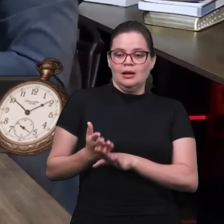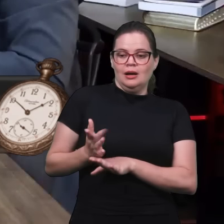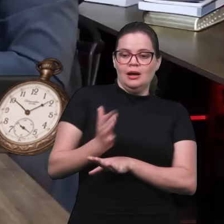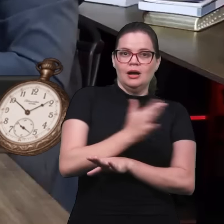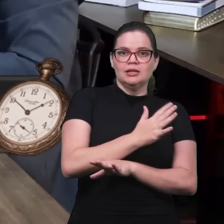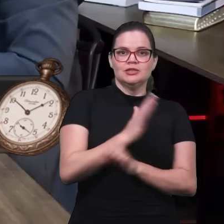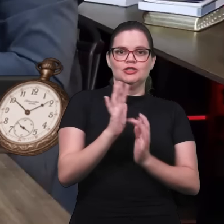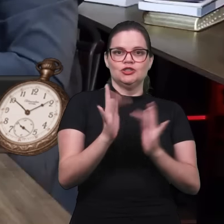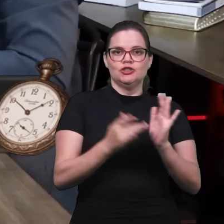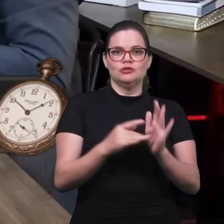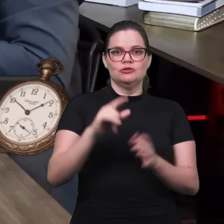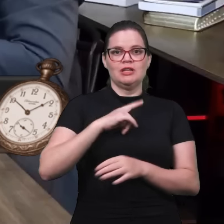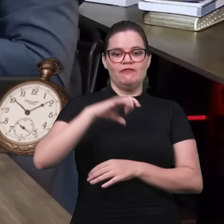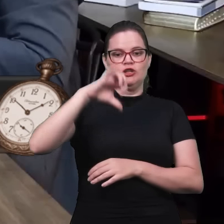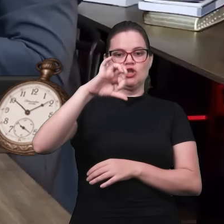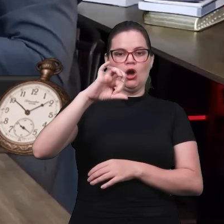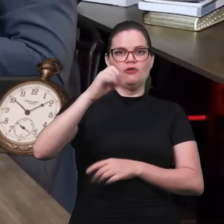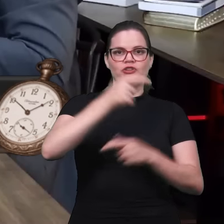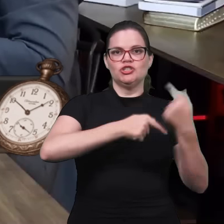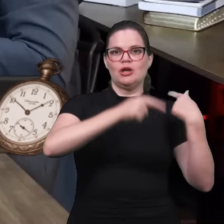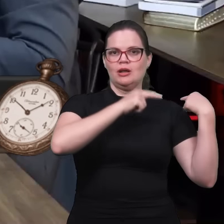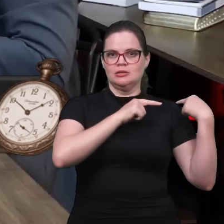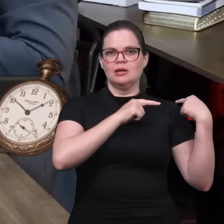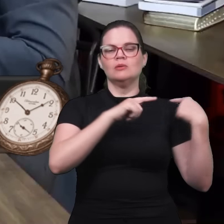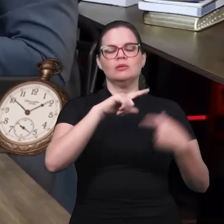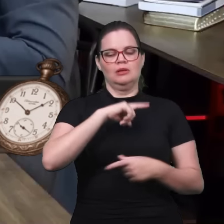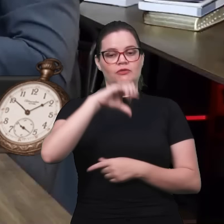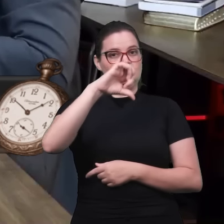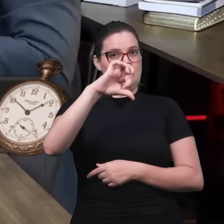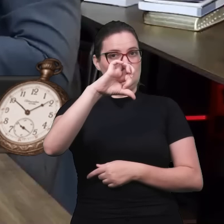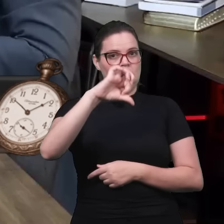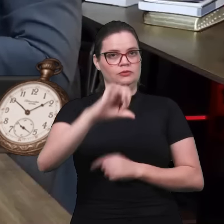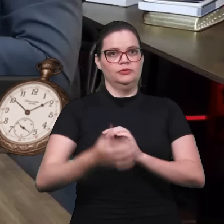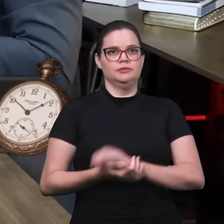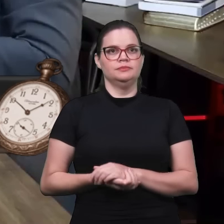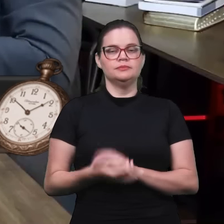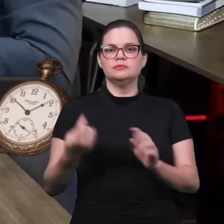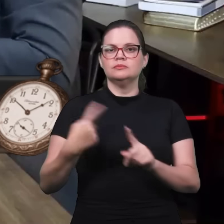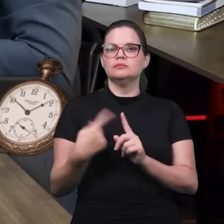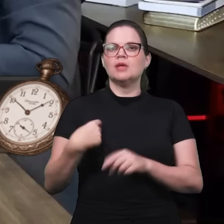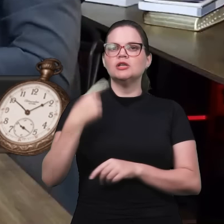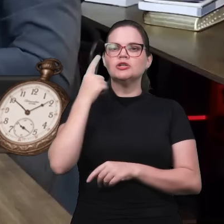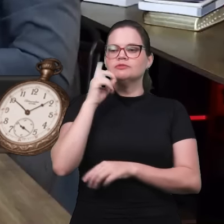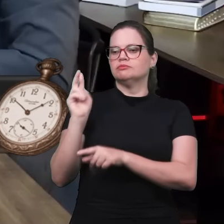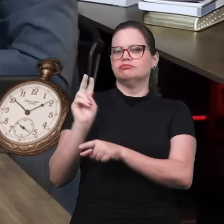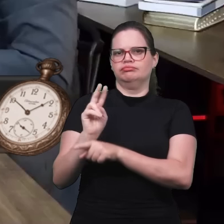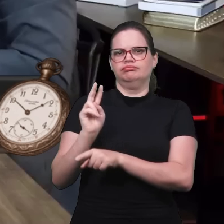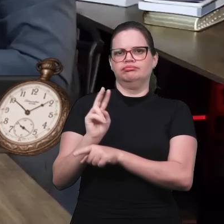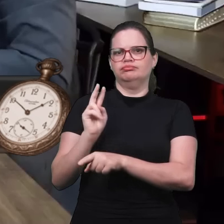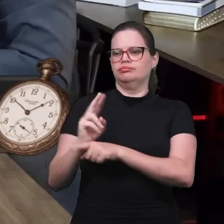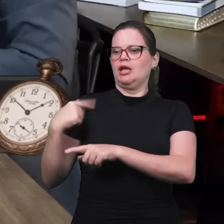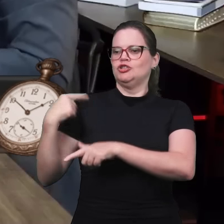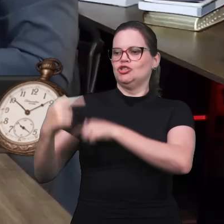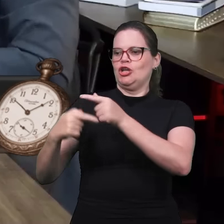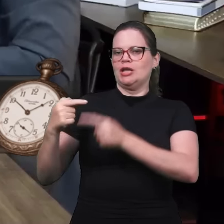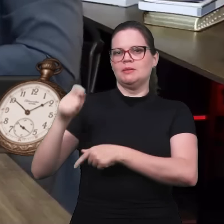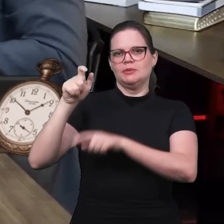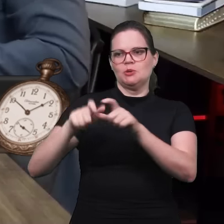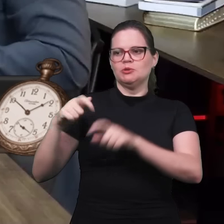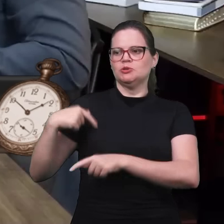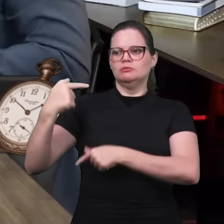sim, né? Porque sim, é importante isso, porque nós temos ali a preservação dessa linhagem até chegar na pessoa do Senhor Jesus, né?